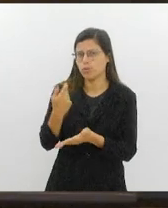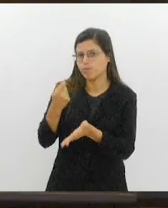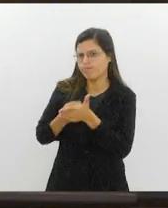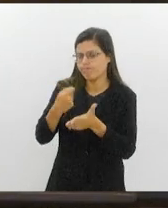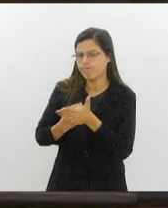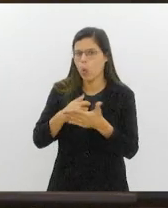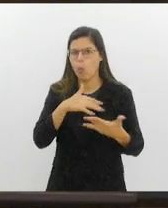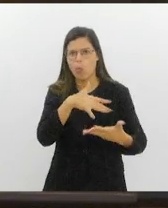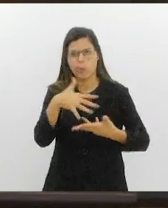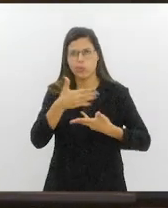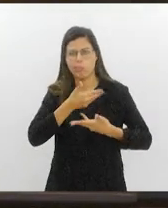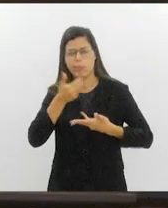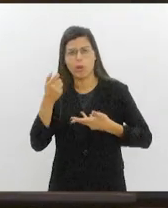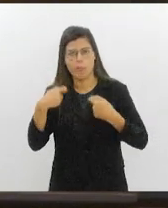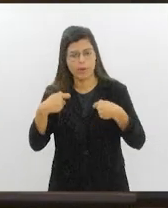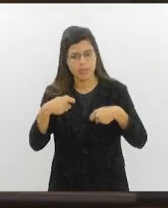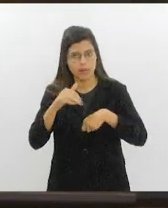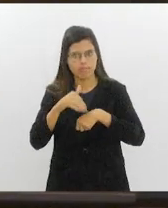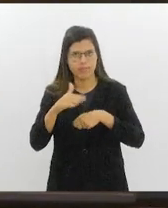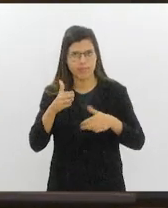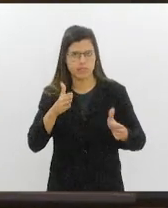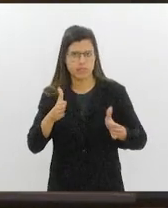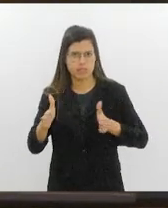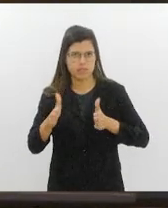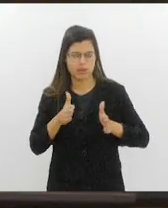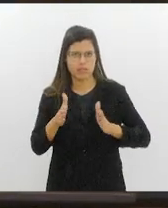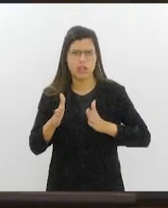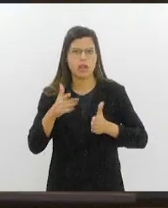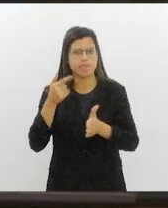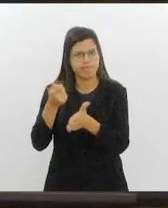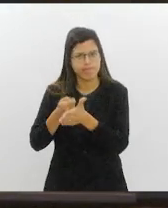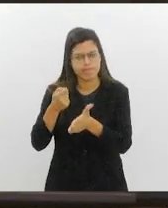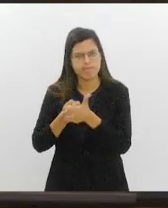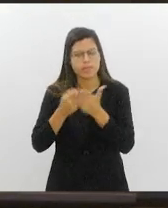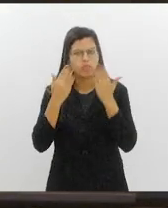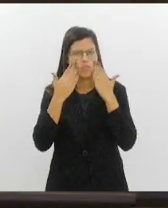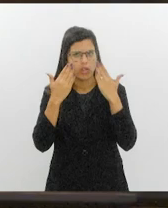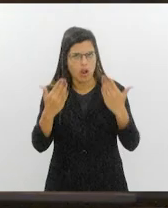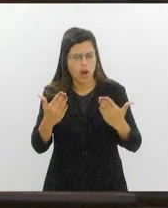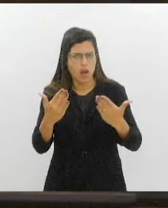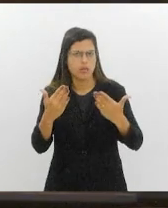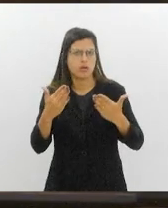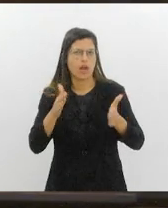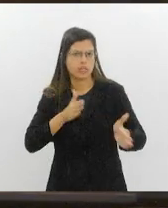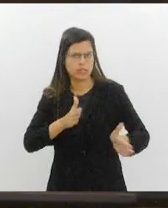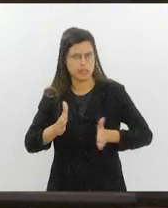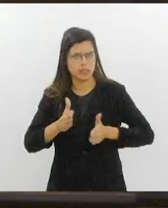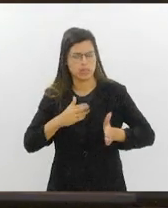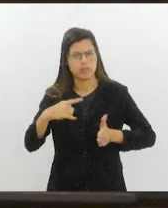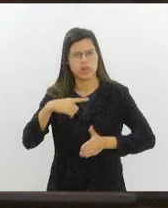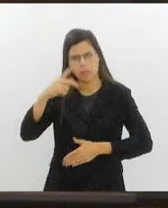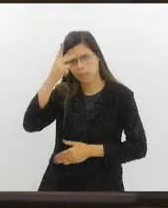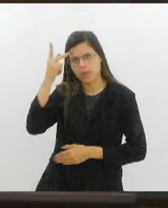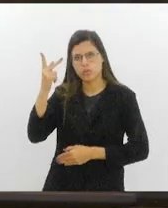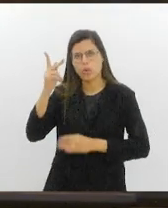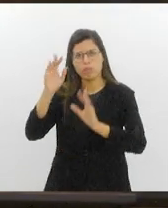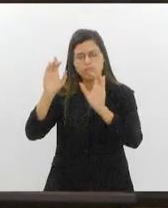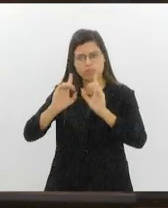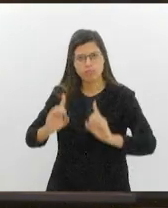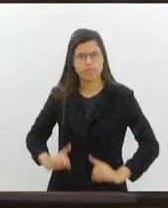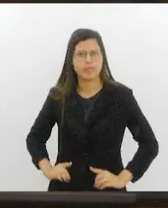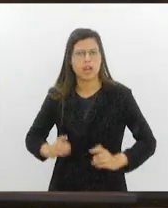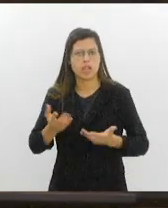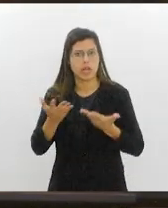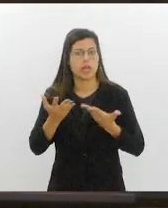com mais acessibilidade. Então, a gente luta para que espetáculos sejam acessíveis, que tem muitas pessoas com deficiência querendo participar